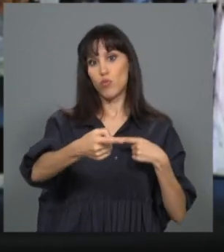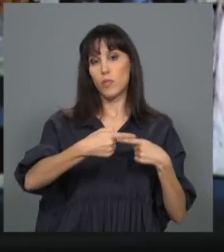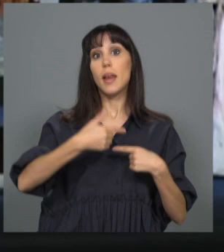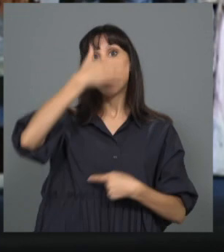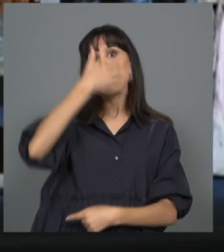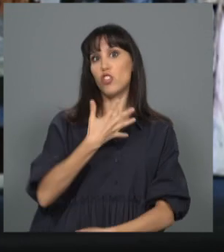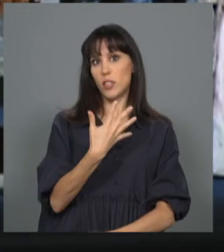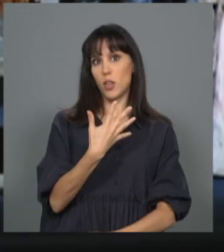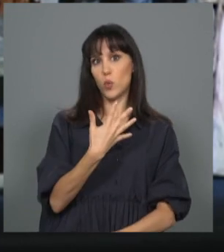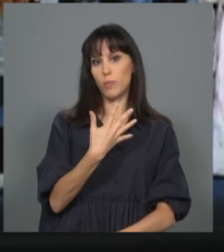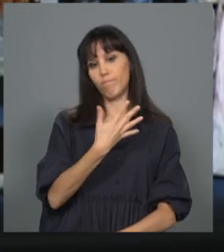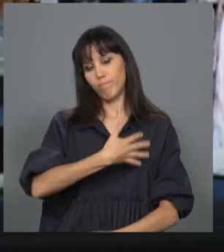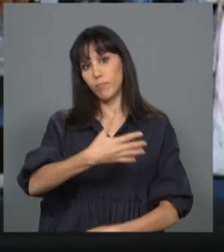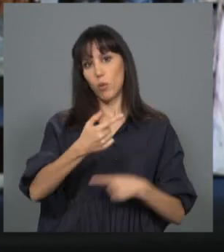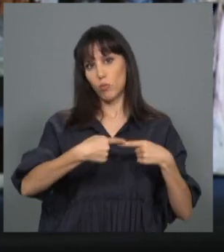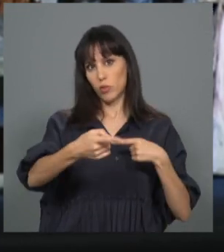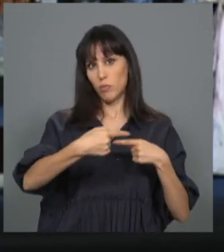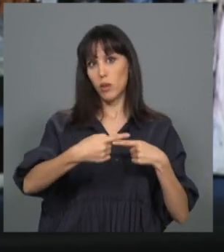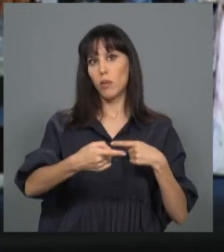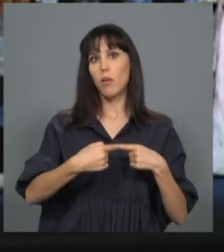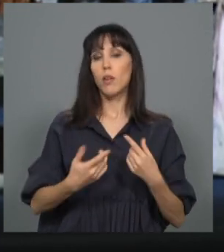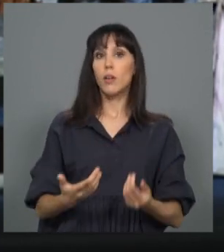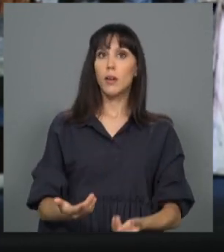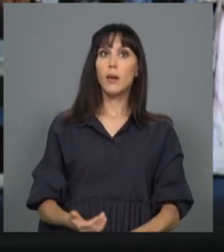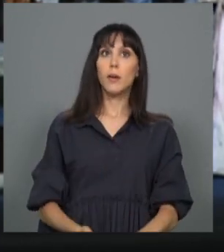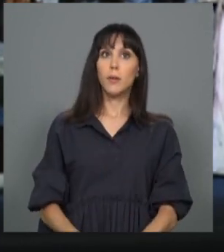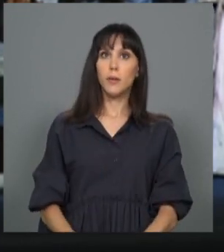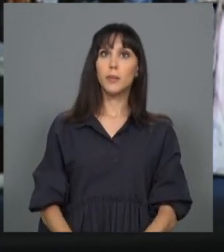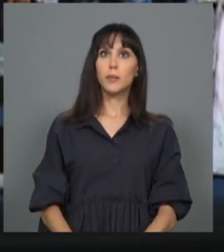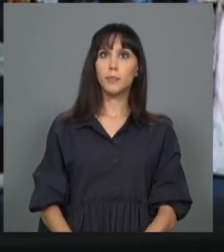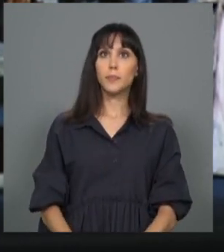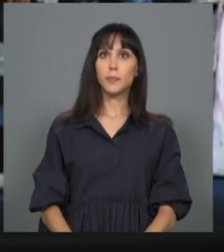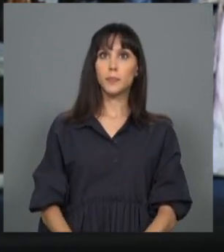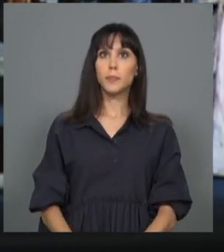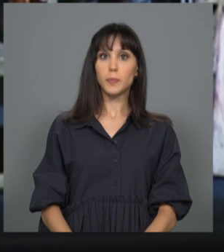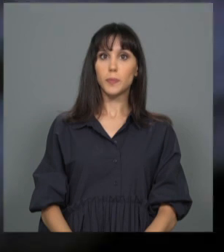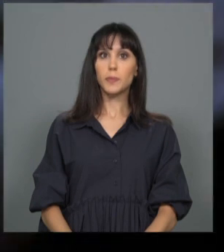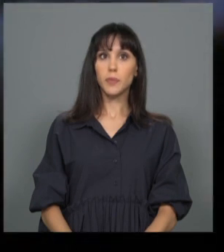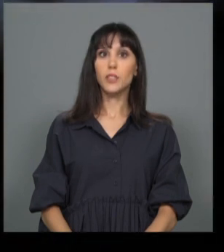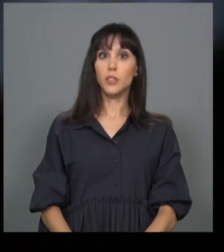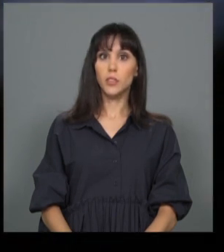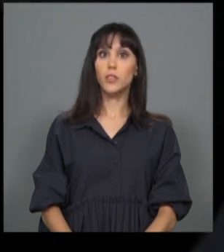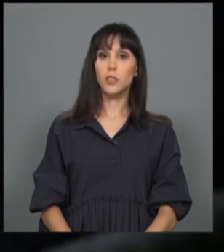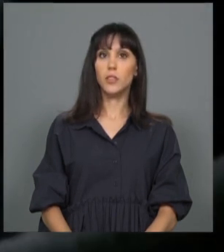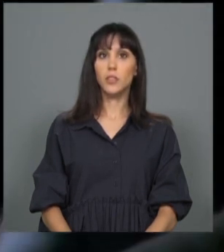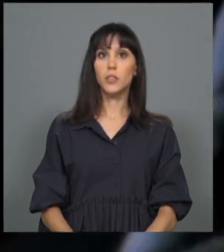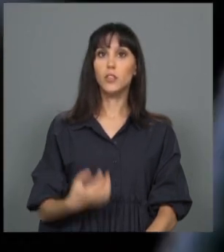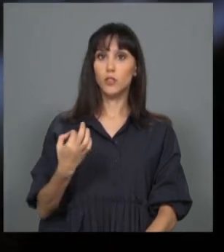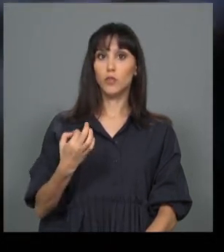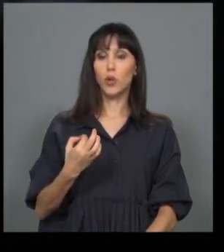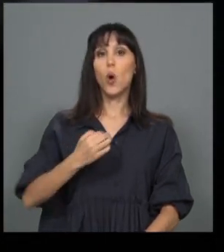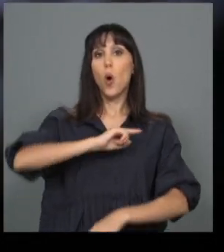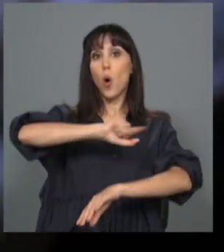dias. 5 dias por semana e durante 5